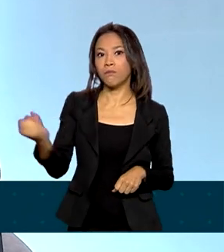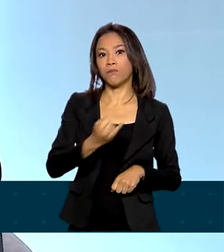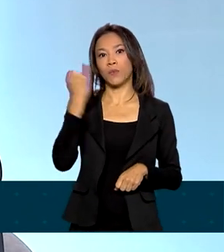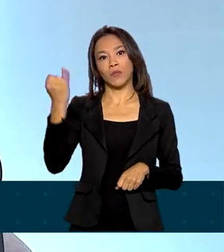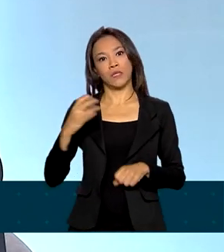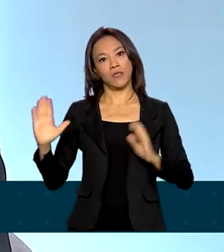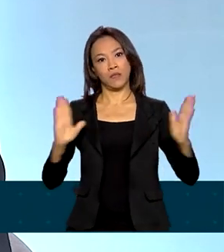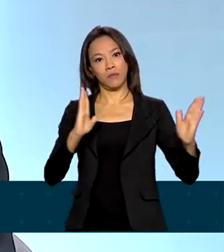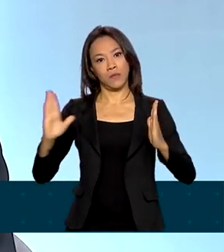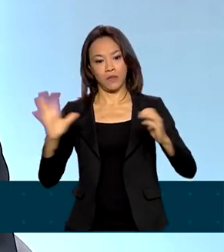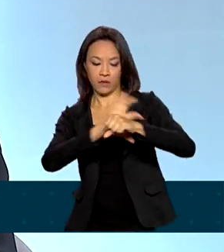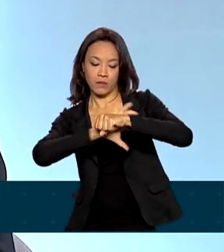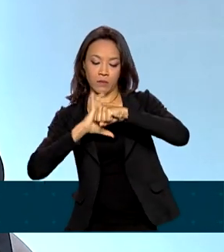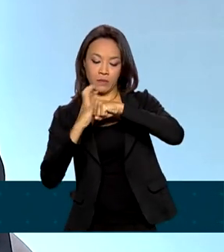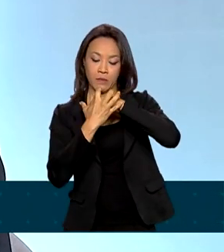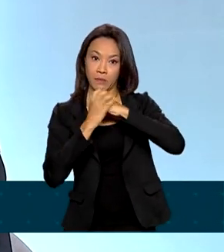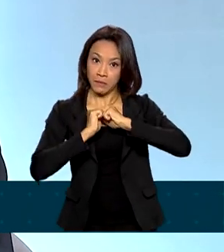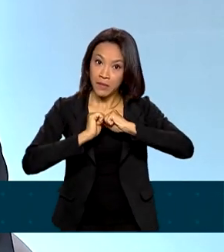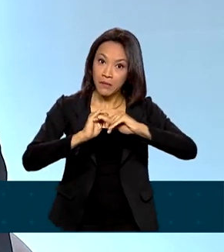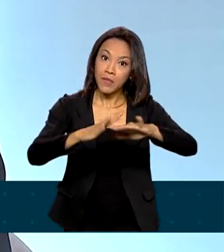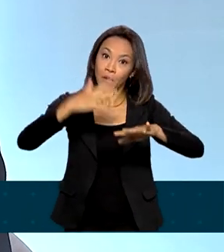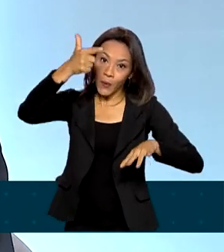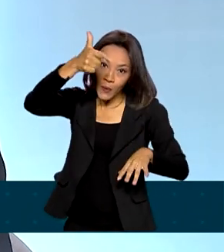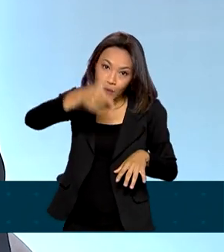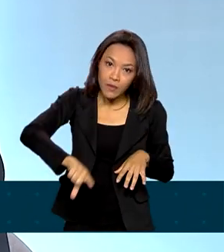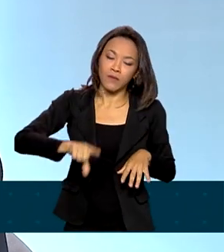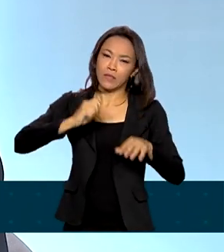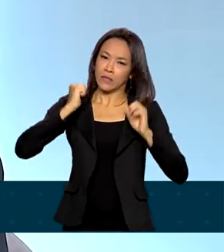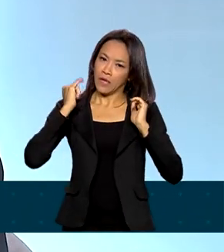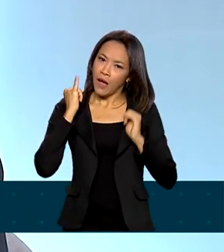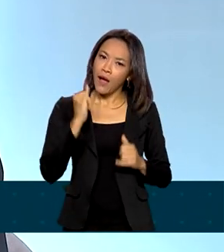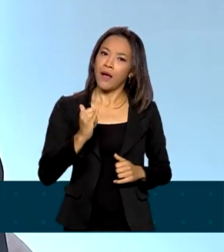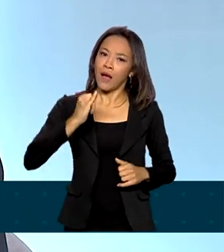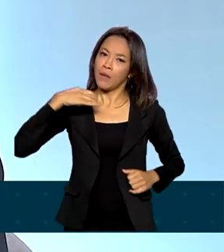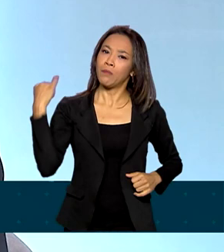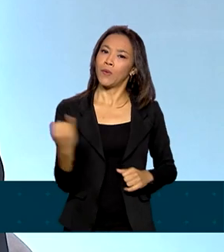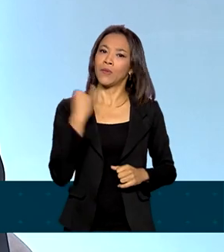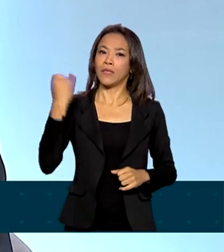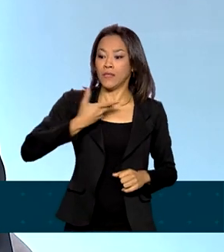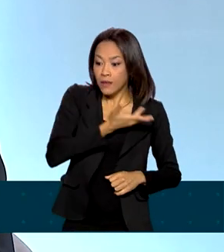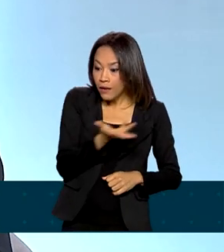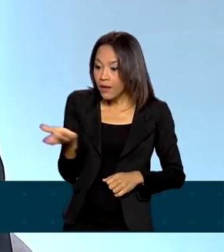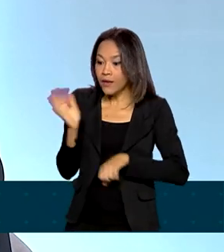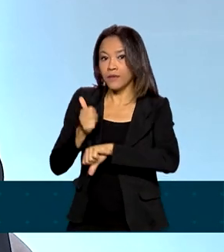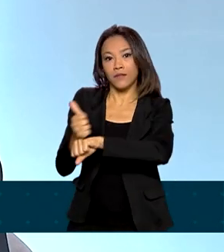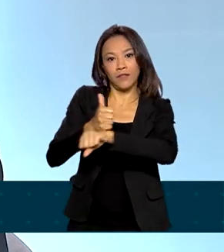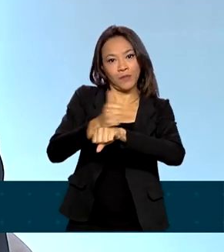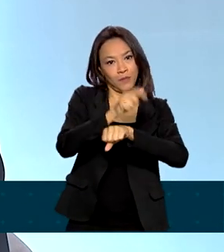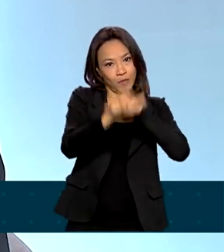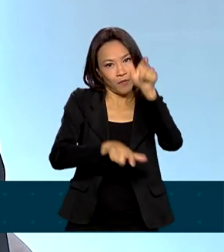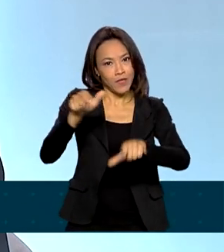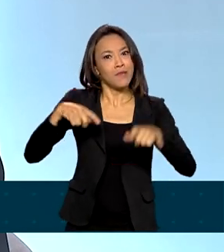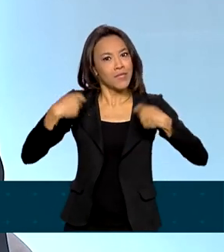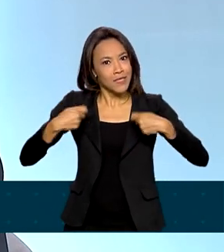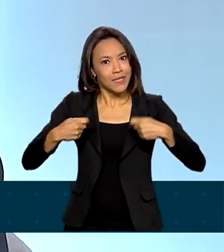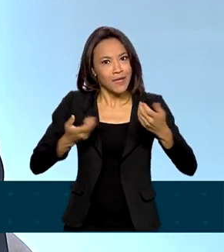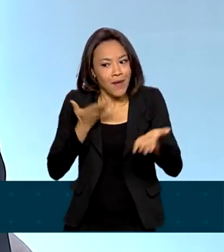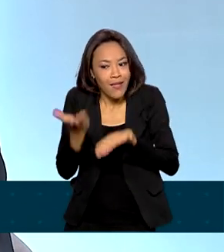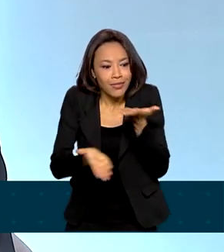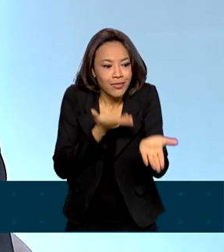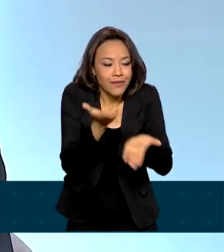pandemia, mais uma vez, se reafirmou a importância dos profissionais de saúde e nós precisamos cuidar da formação desses